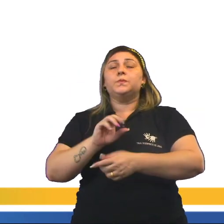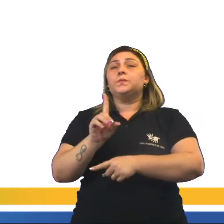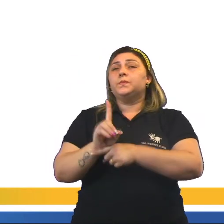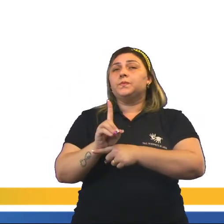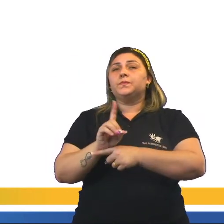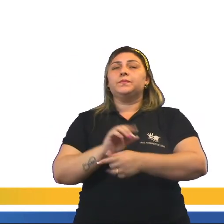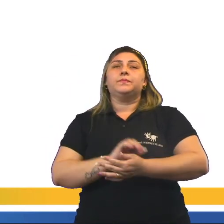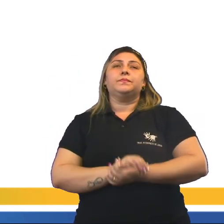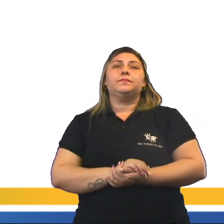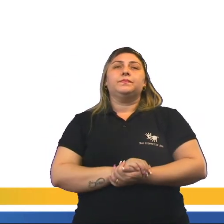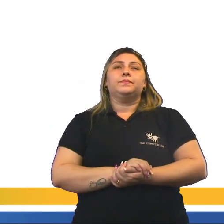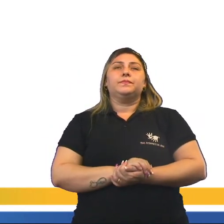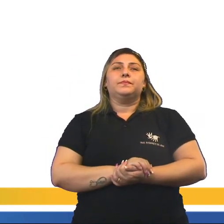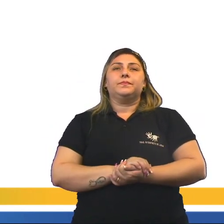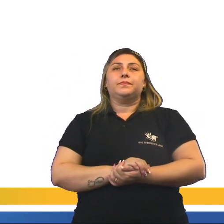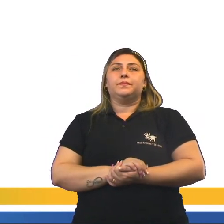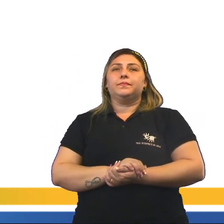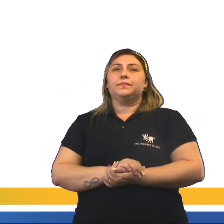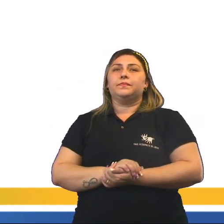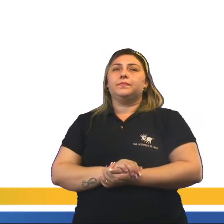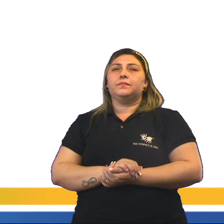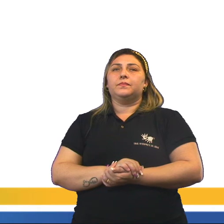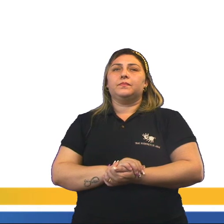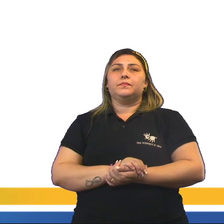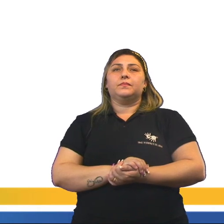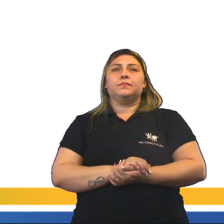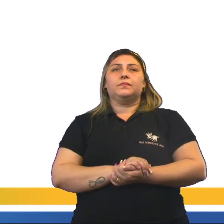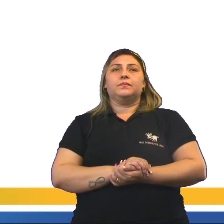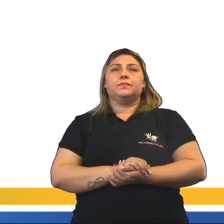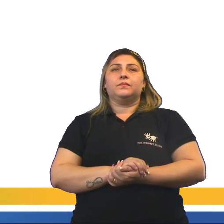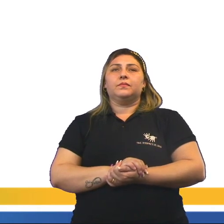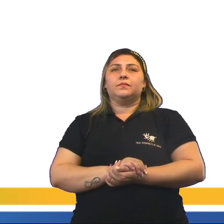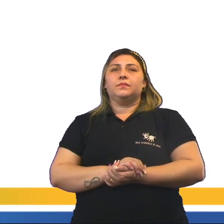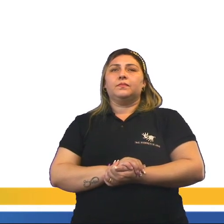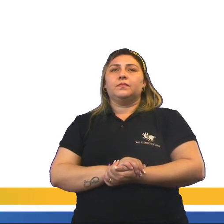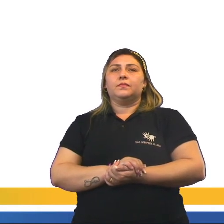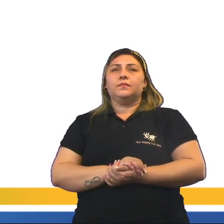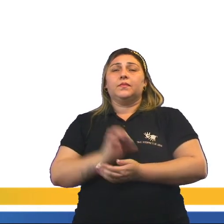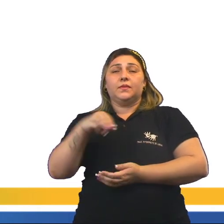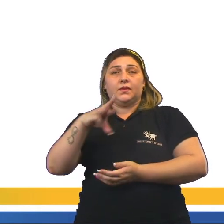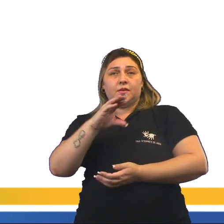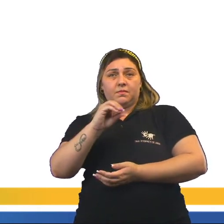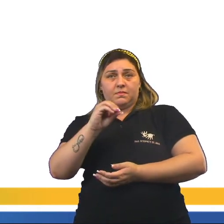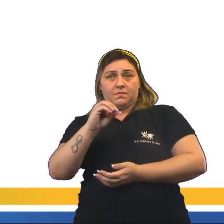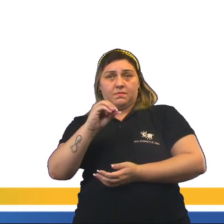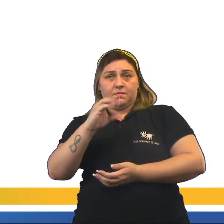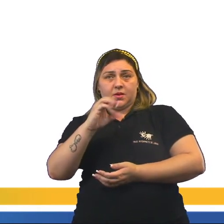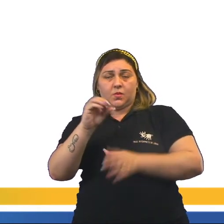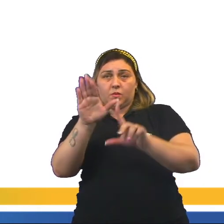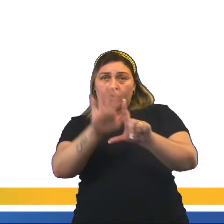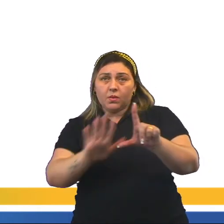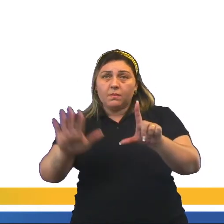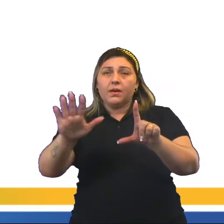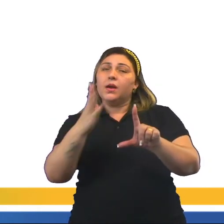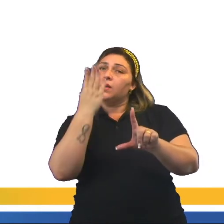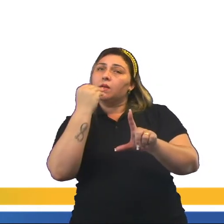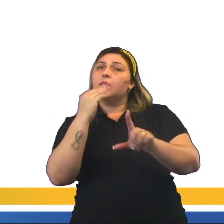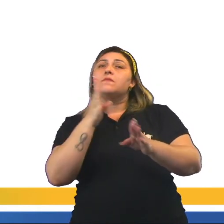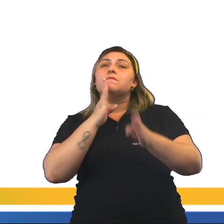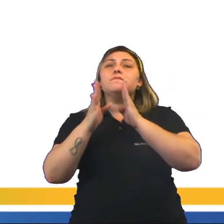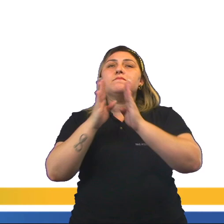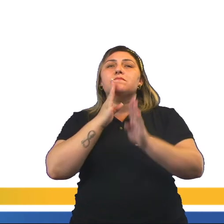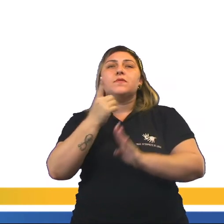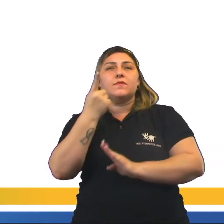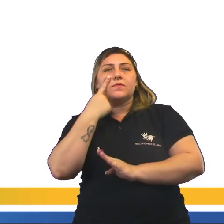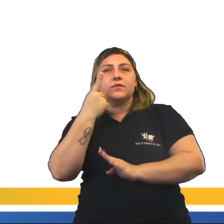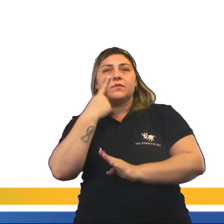D, did Marcus share the photos on Facebook? O Marcus compartilhou as fotos no Facebook? Então, vamos lá ver juntos,